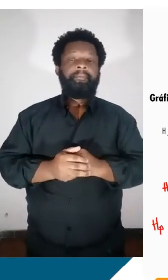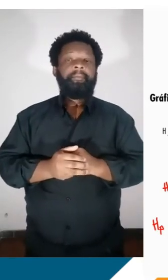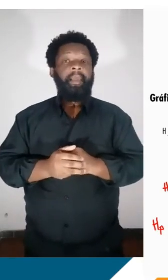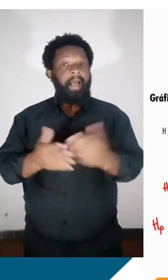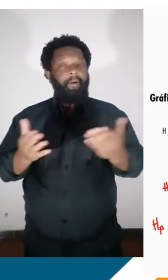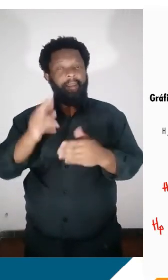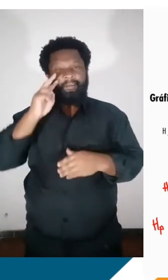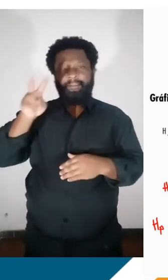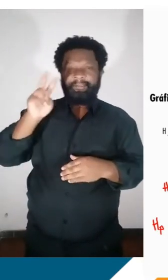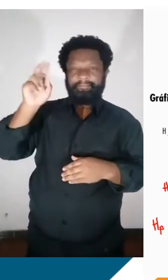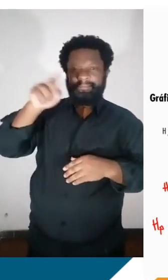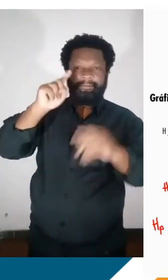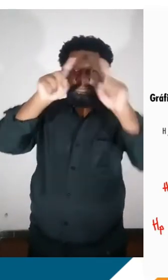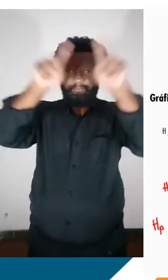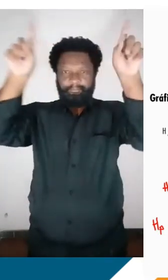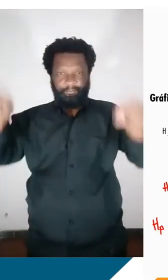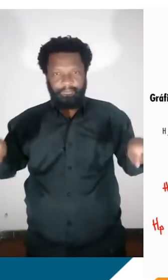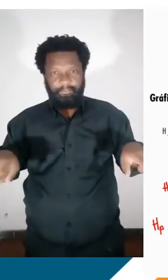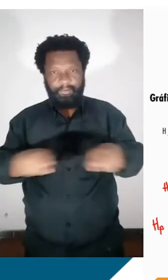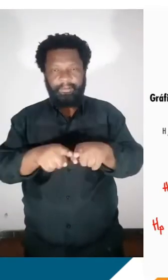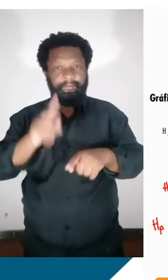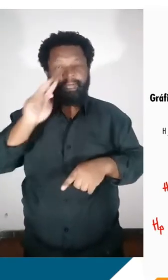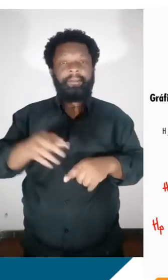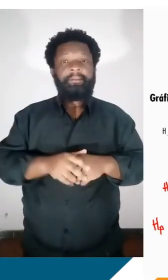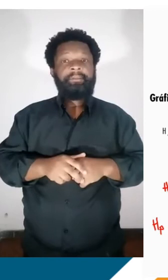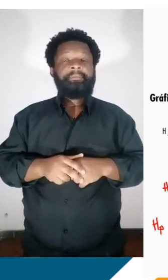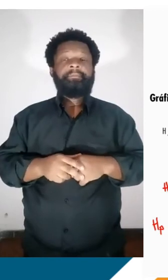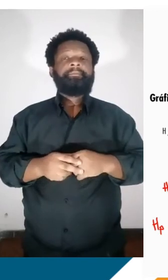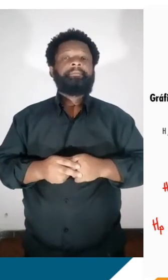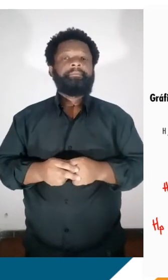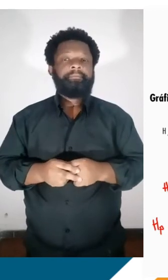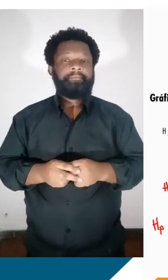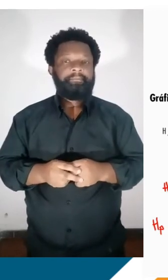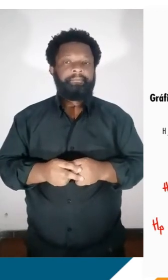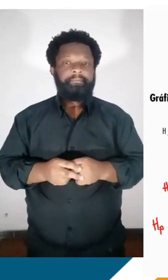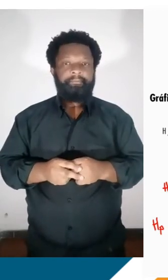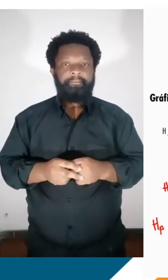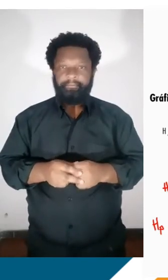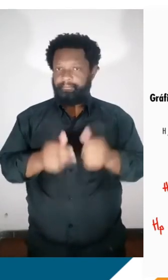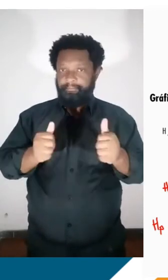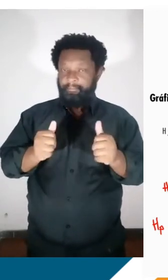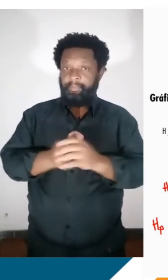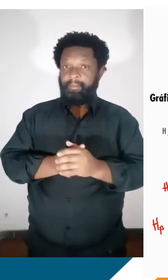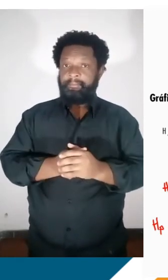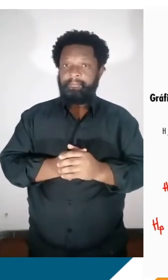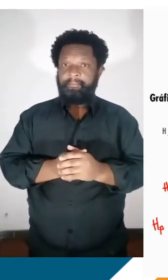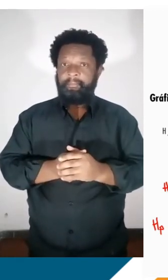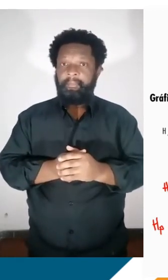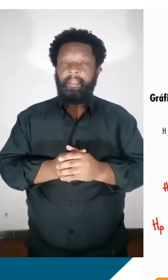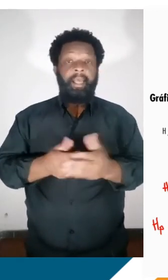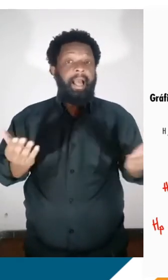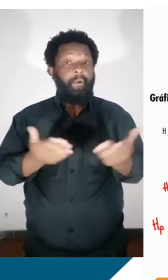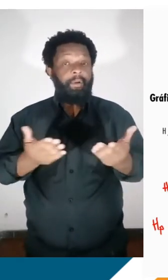espaço, mas dá para entender, ó. Finge que isso tudo está antes dessa barrinha, tudo bem?